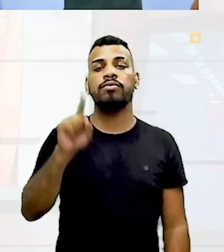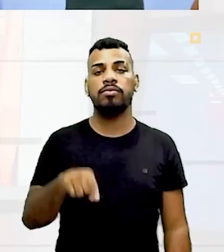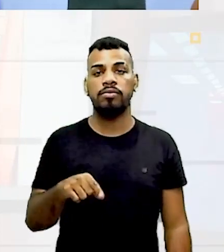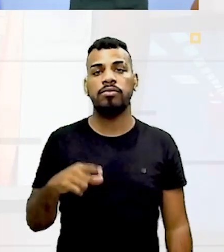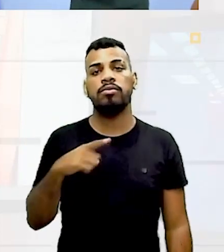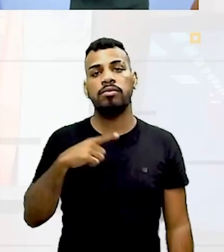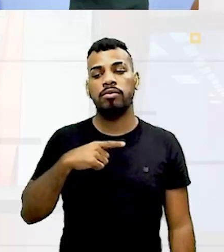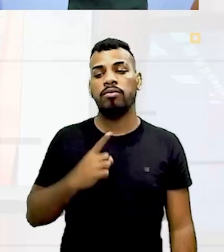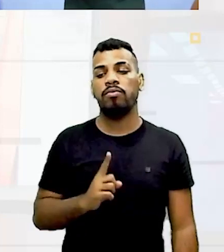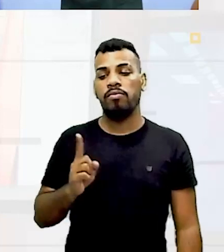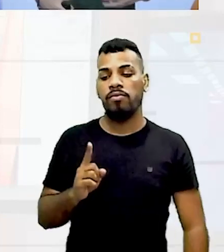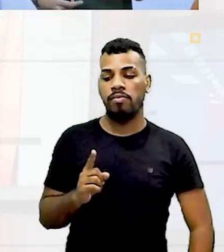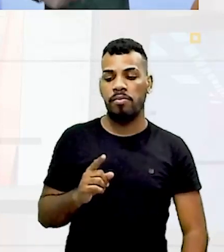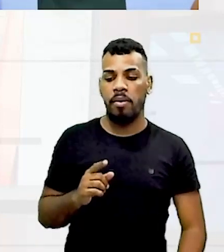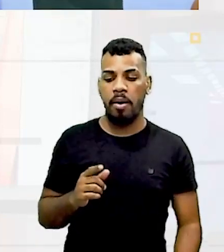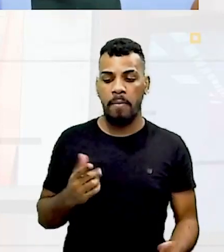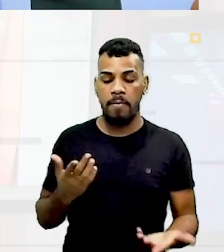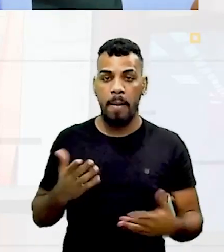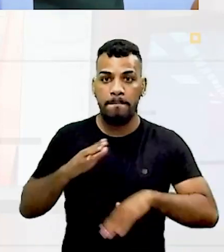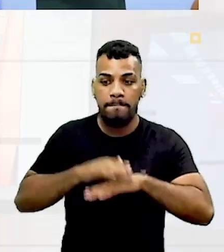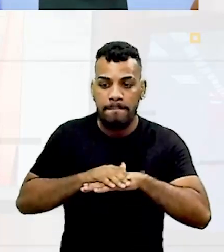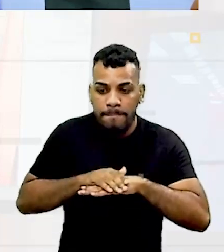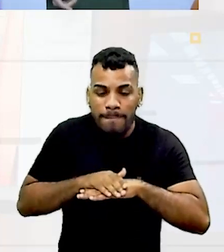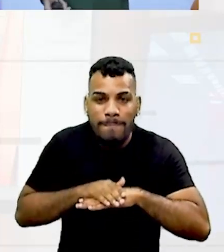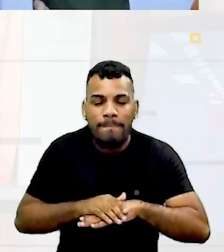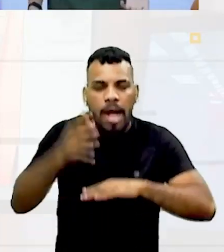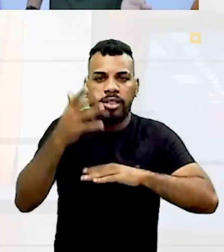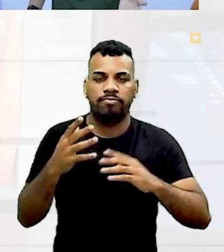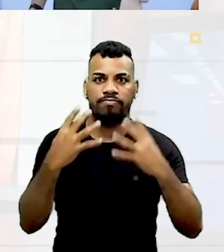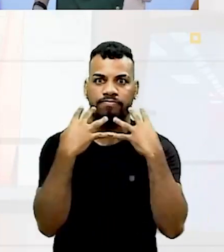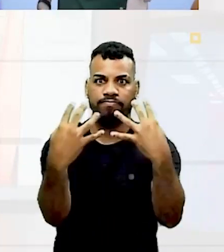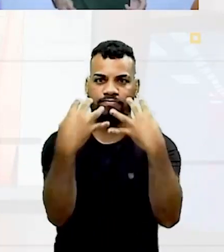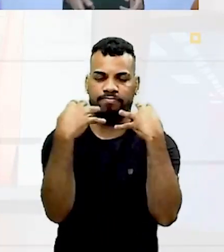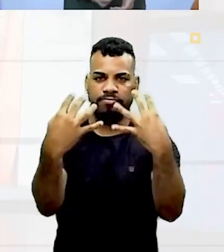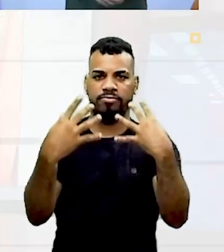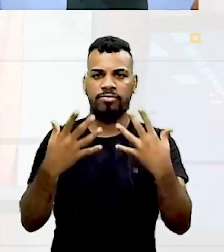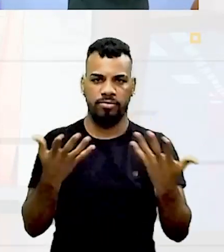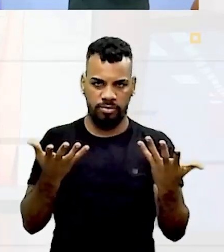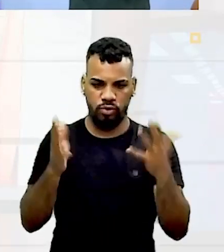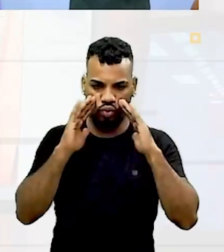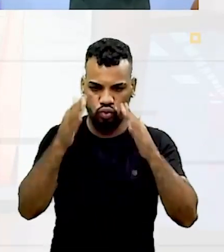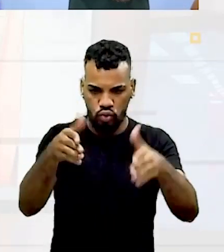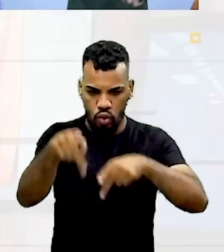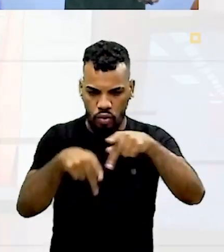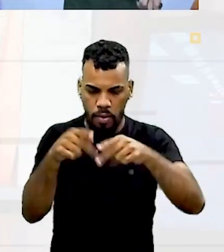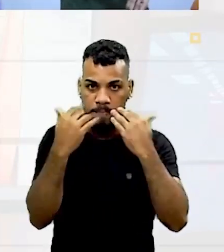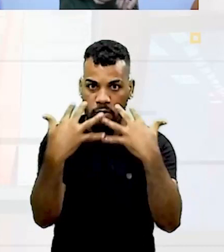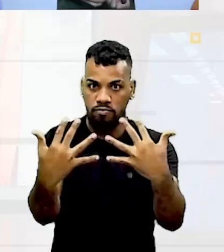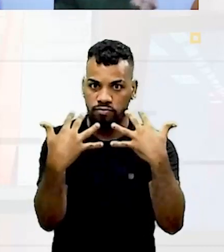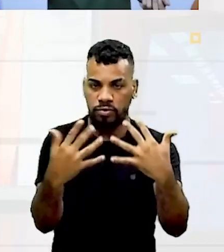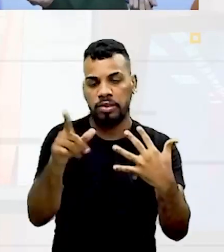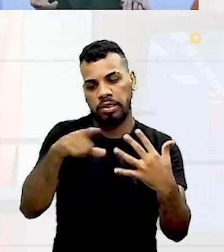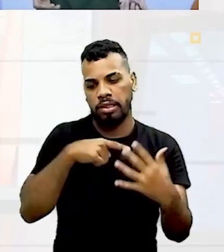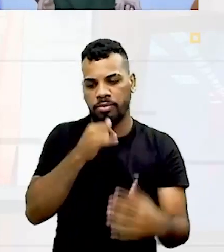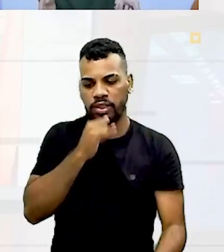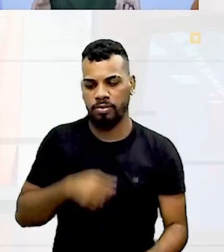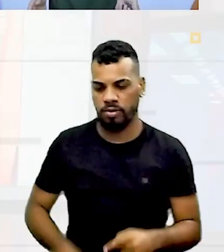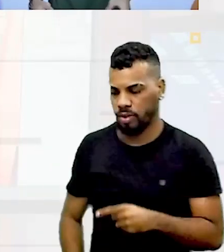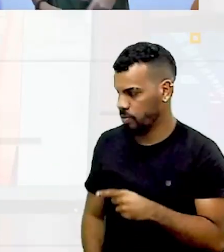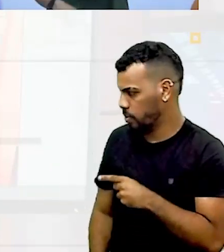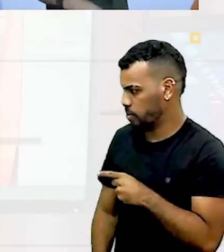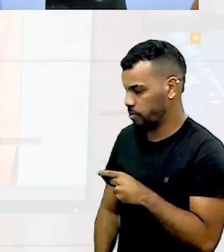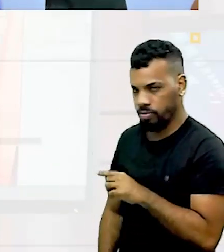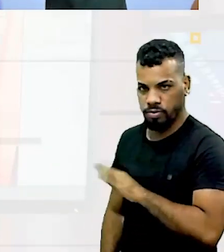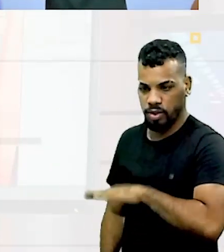essa ideia de fazer algo ser mais apelativo para o público que ele está focando. Ou seja, no exemplo temos uma criança.